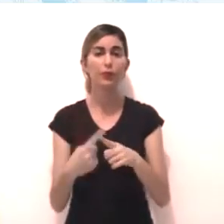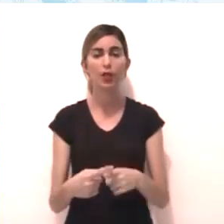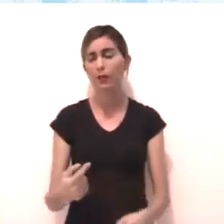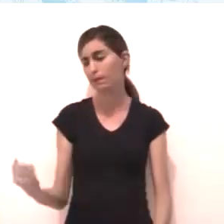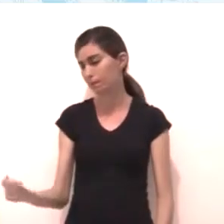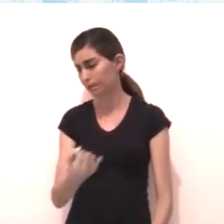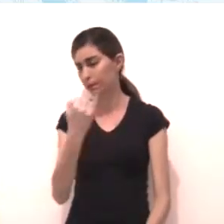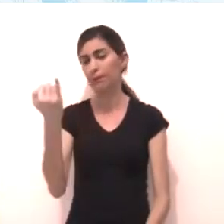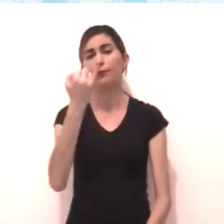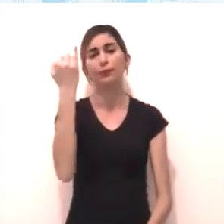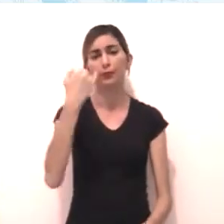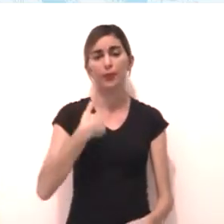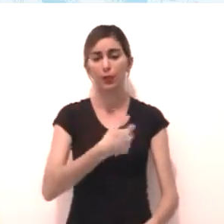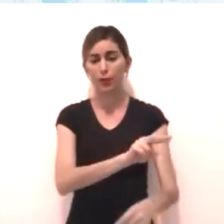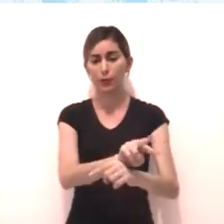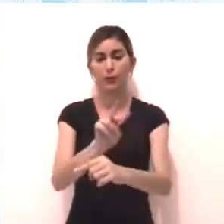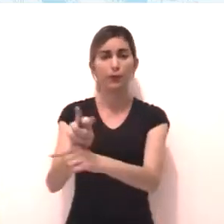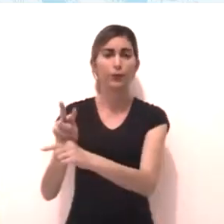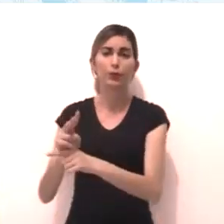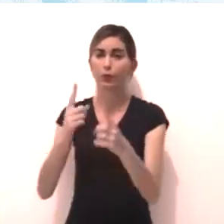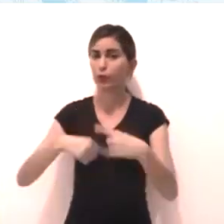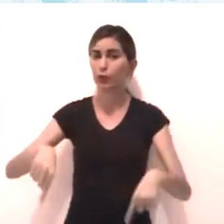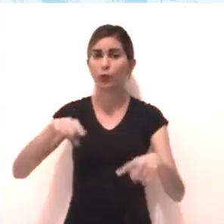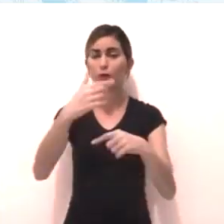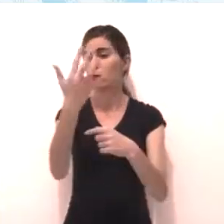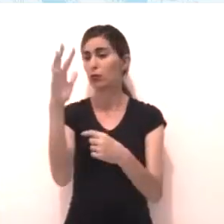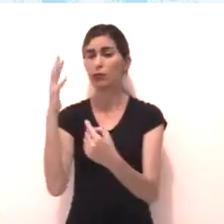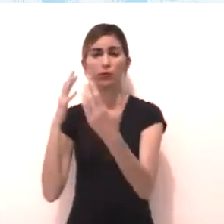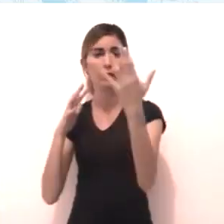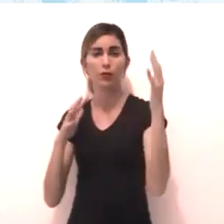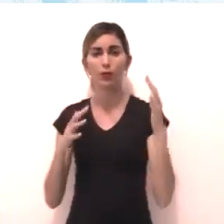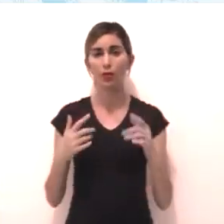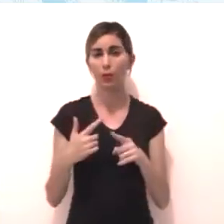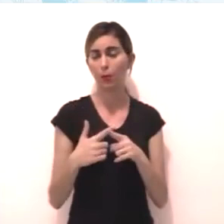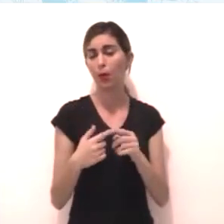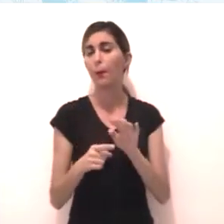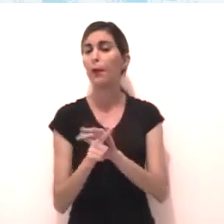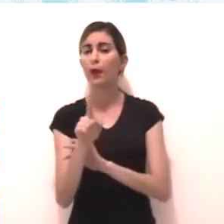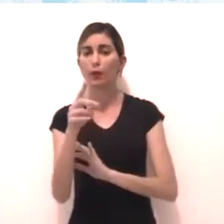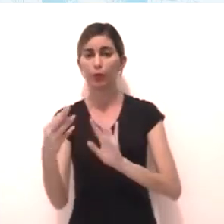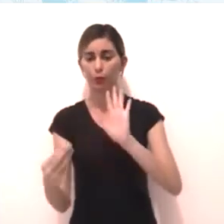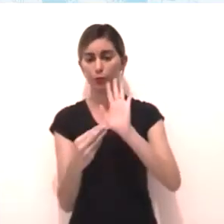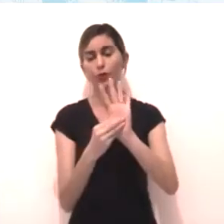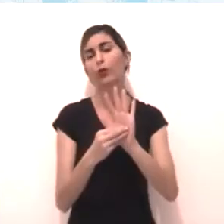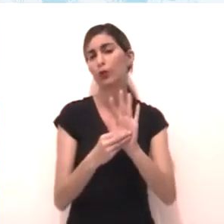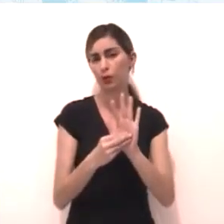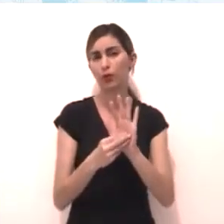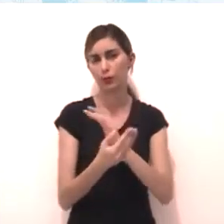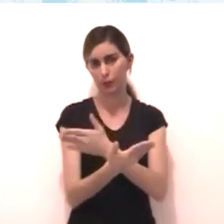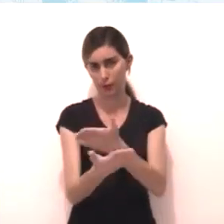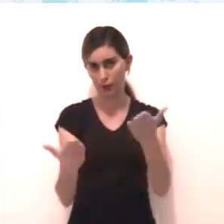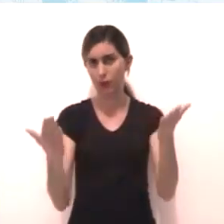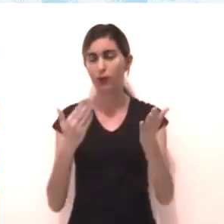que é tão importante a gente preservar a nossa floresta? Essa foi uma pergunta que eu coloquei